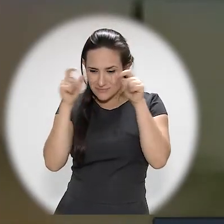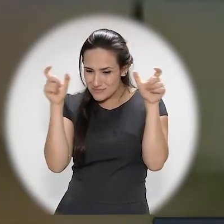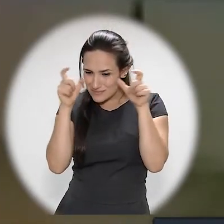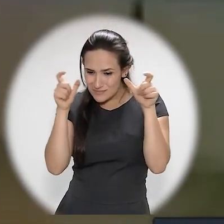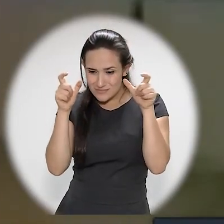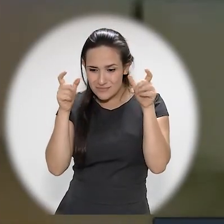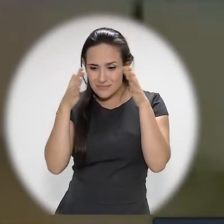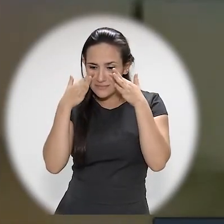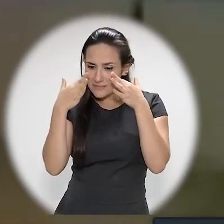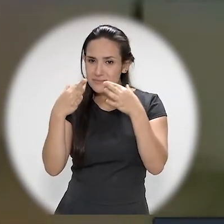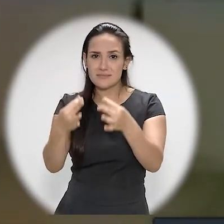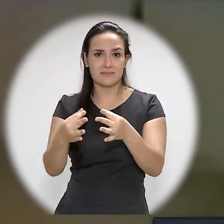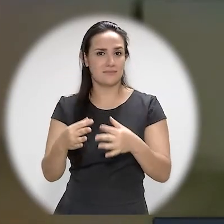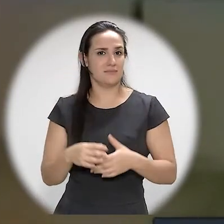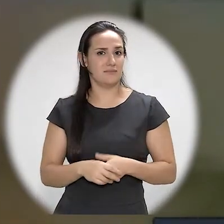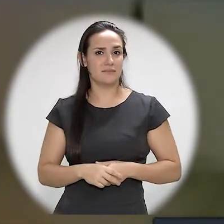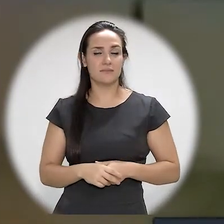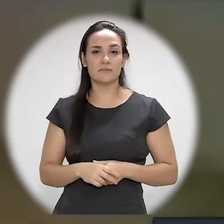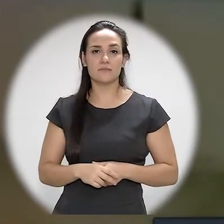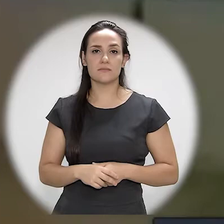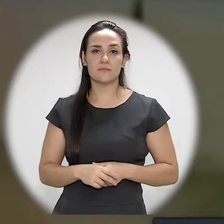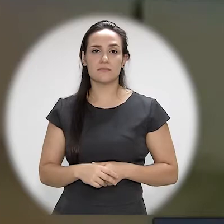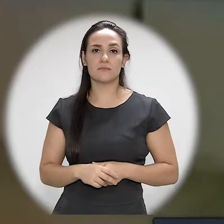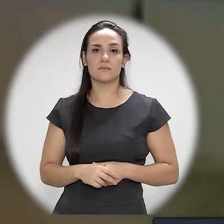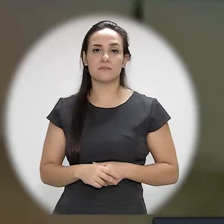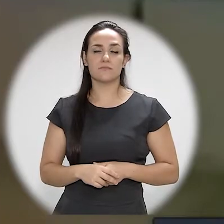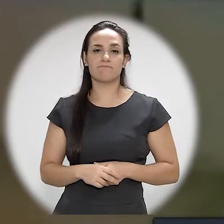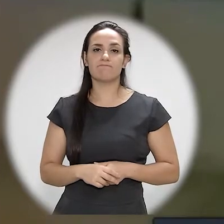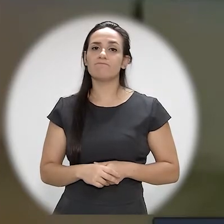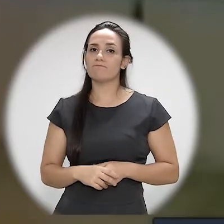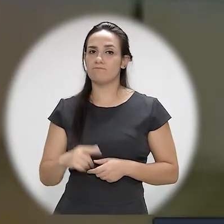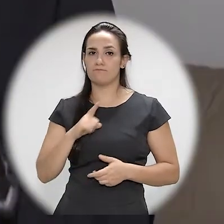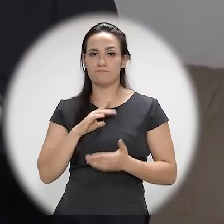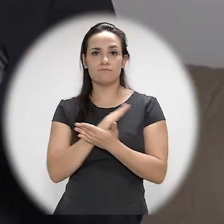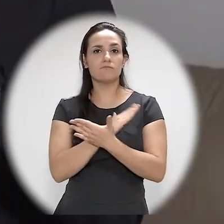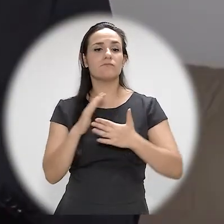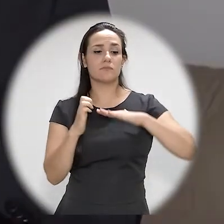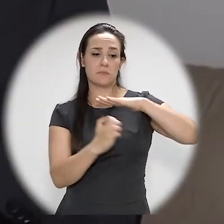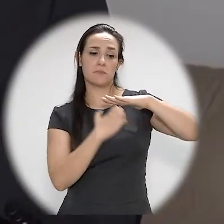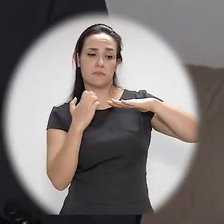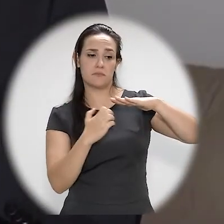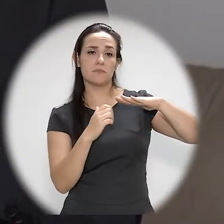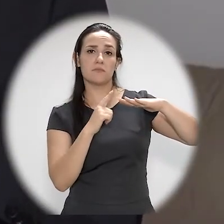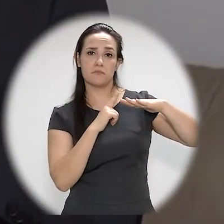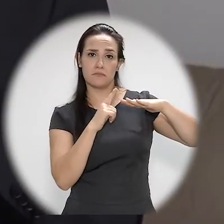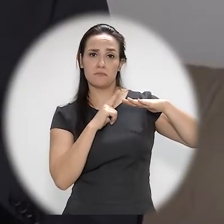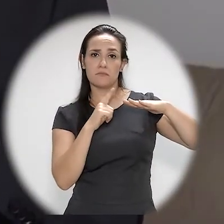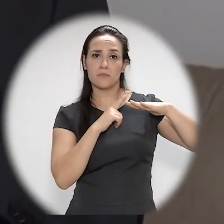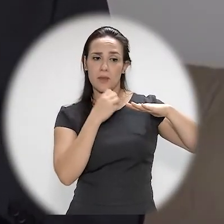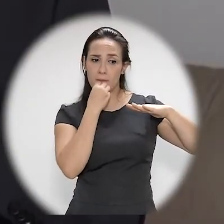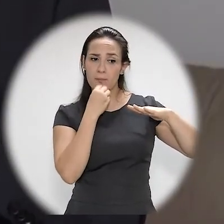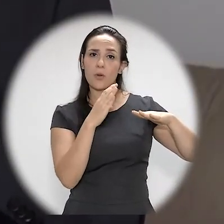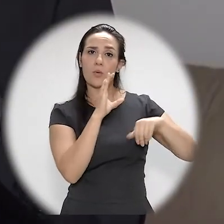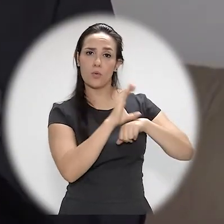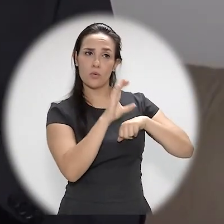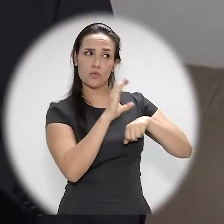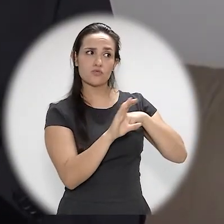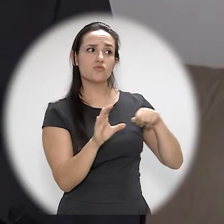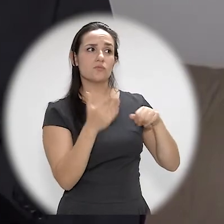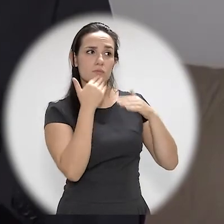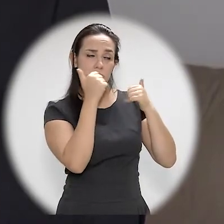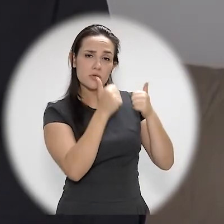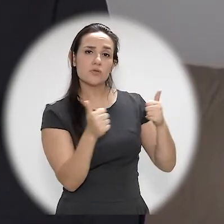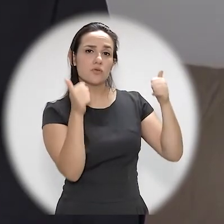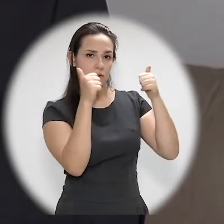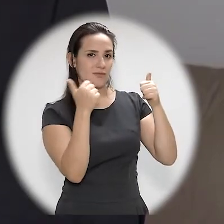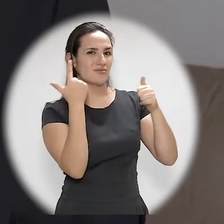termos de ter um olhar para esse mundo do trabalho que se transforma profundamente. Empresas que investem em boas práticas, ele está